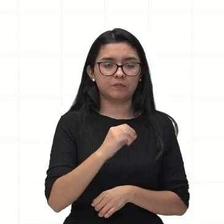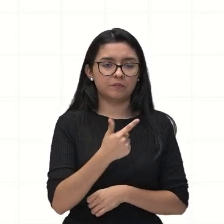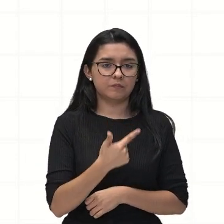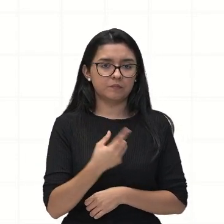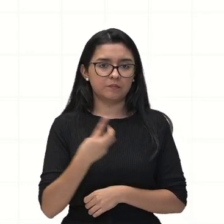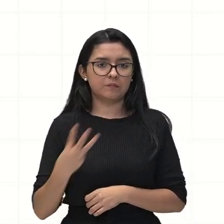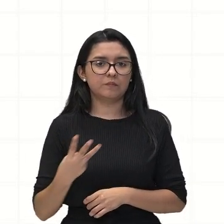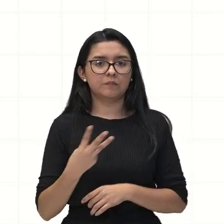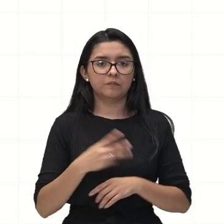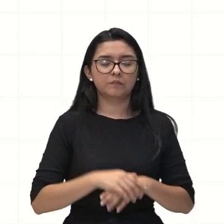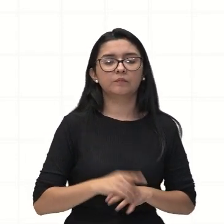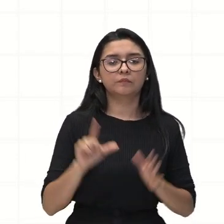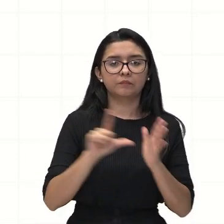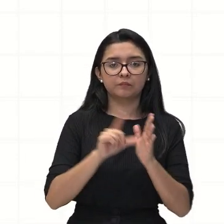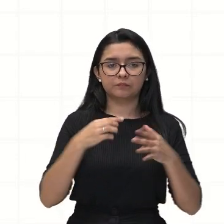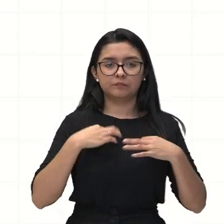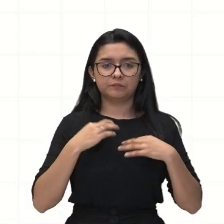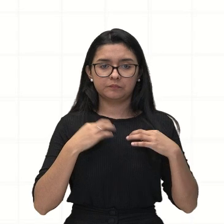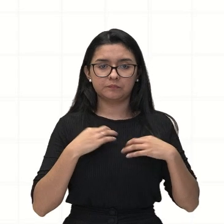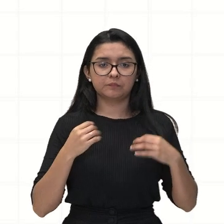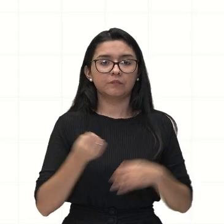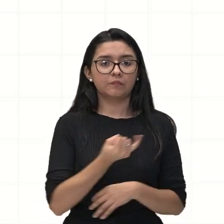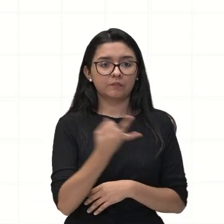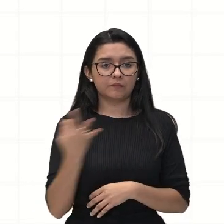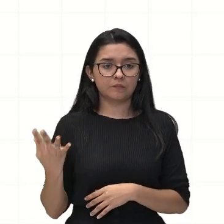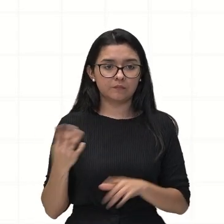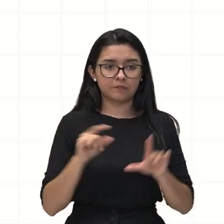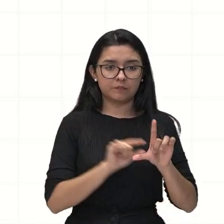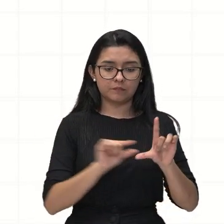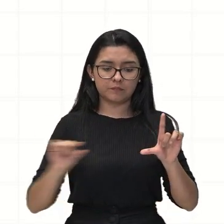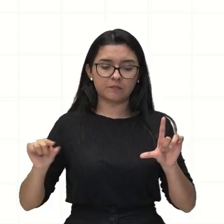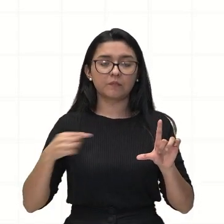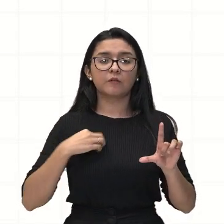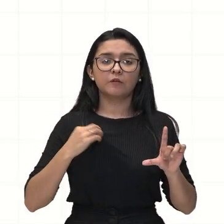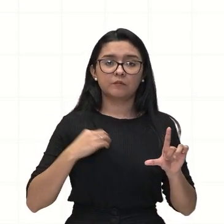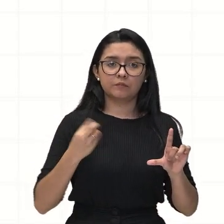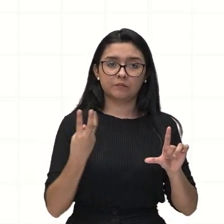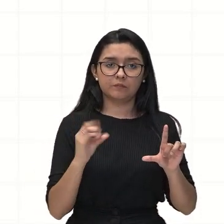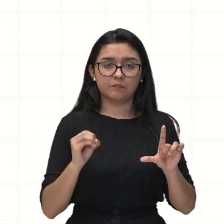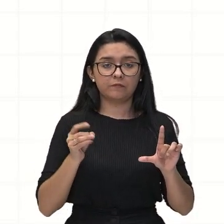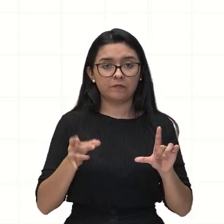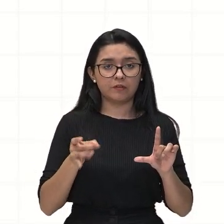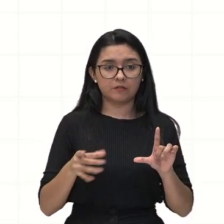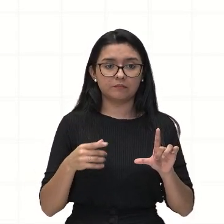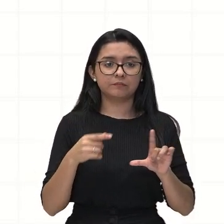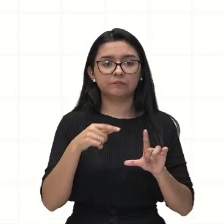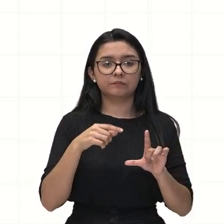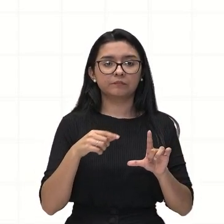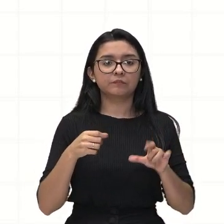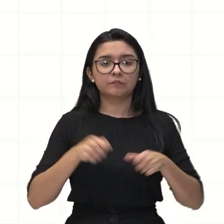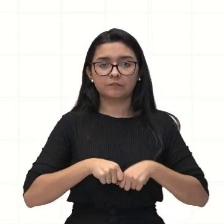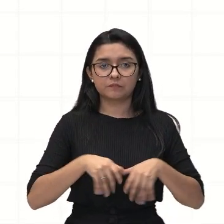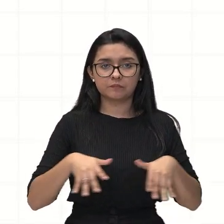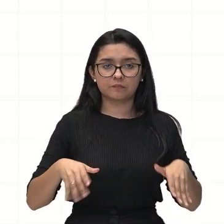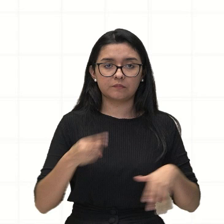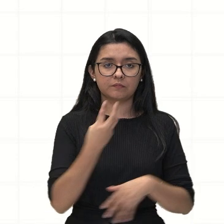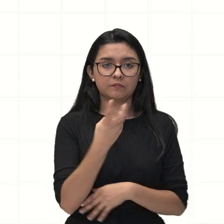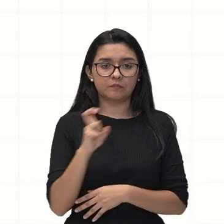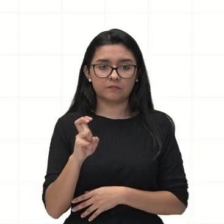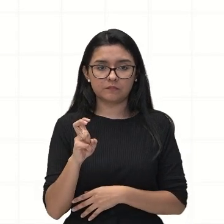E aqui a quantidade, né, temos blusas, foram vendidas 30, saias foram vendidas